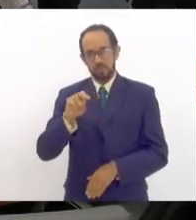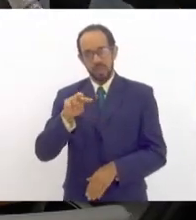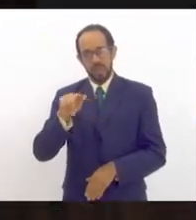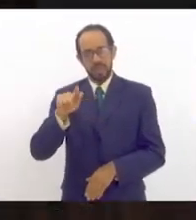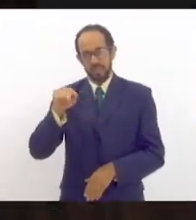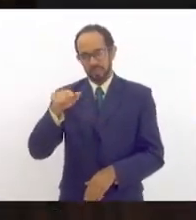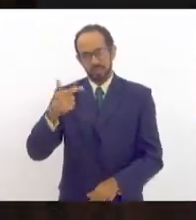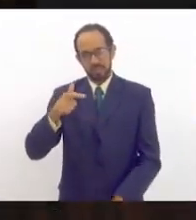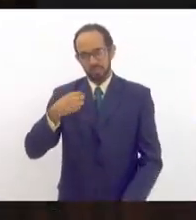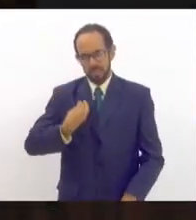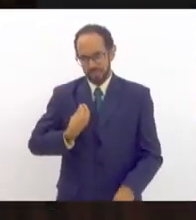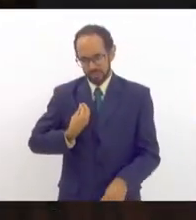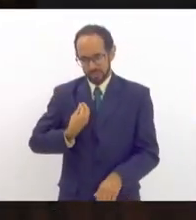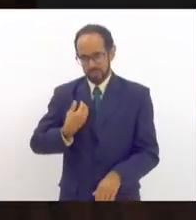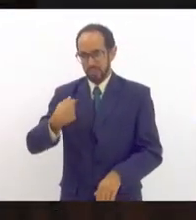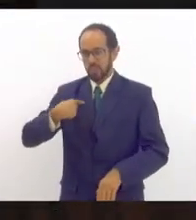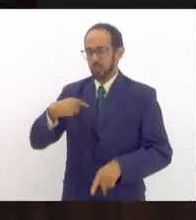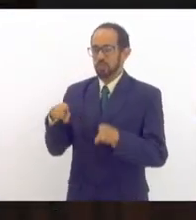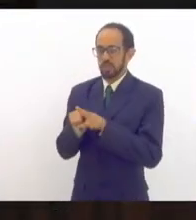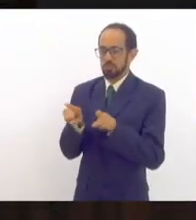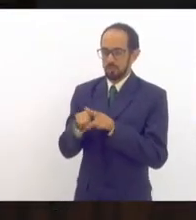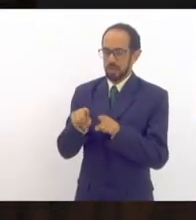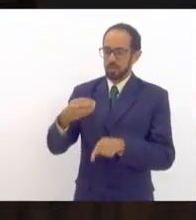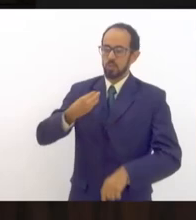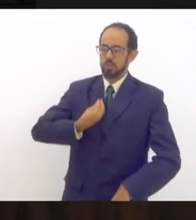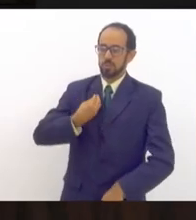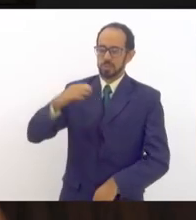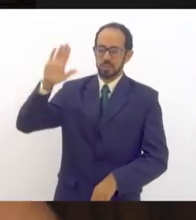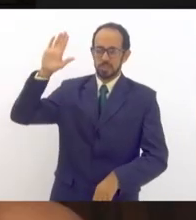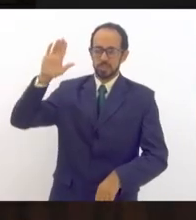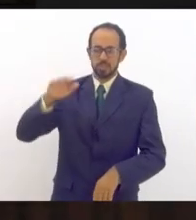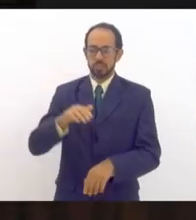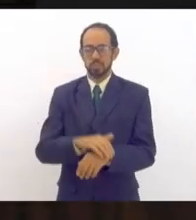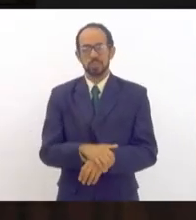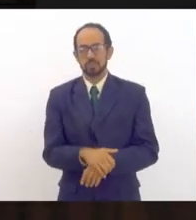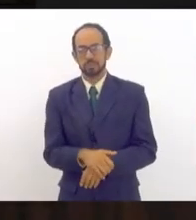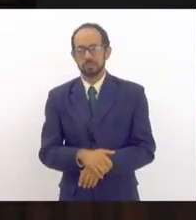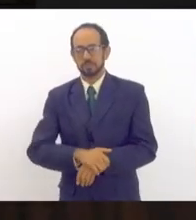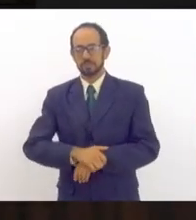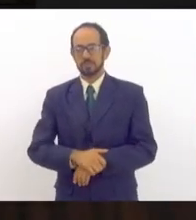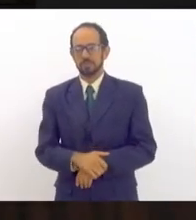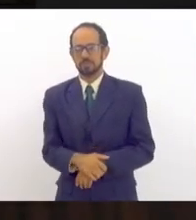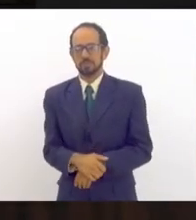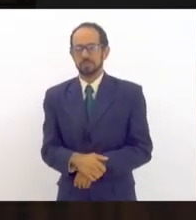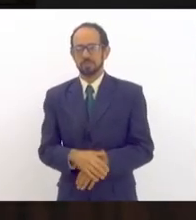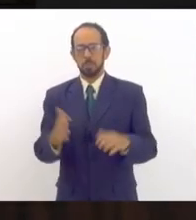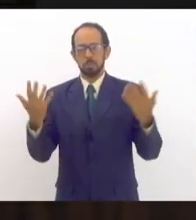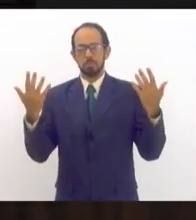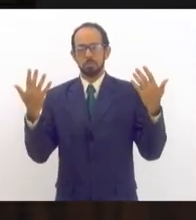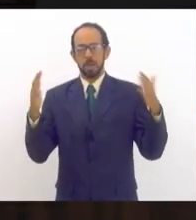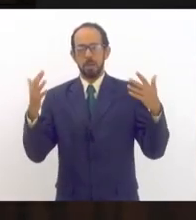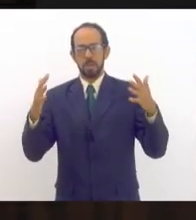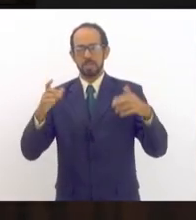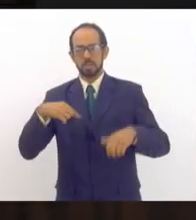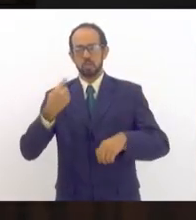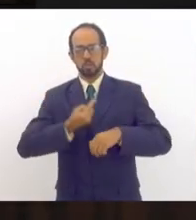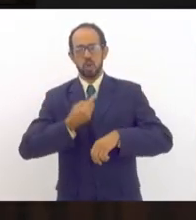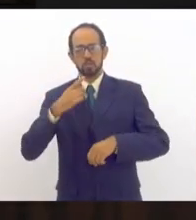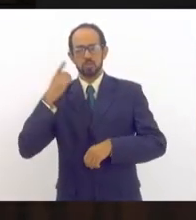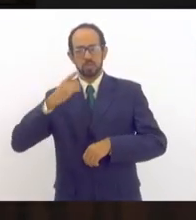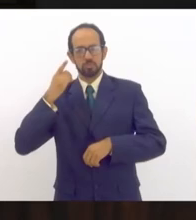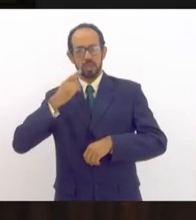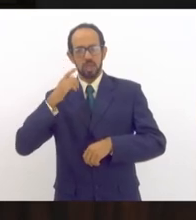eu tô aqui também quero quero também tá parabenizar que o nosso Deputado